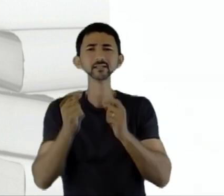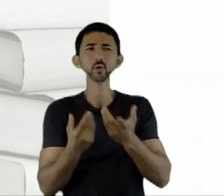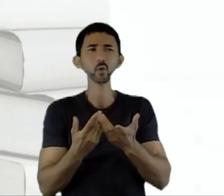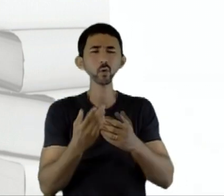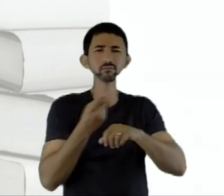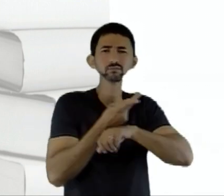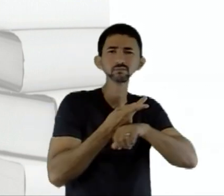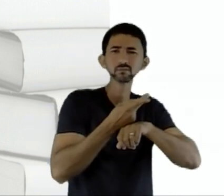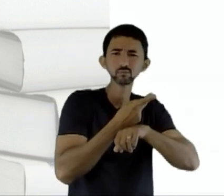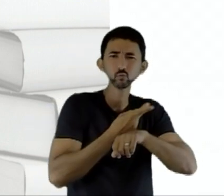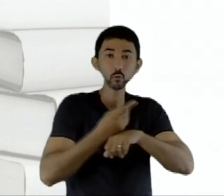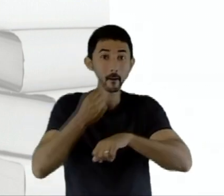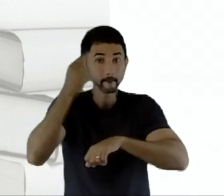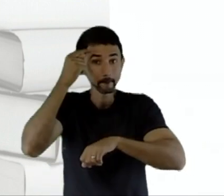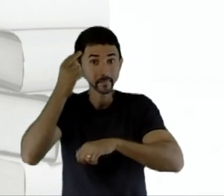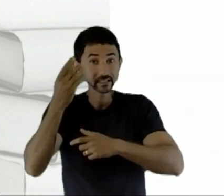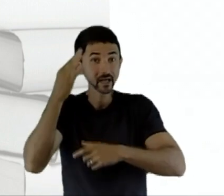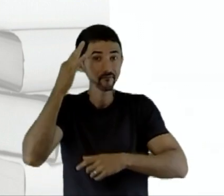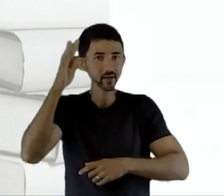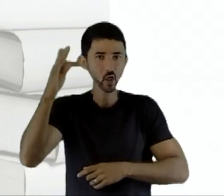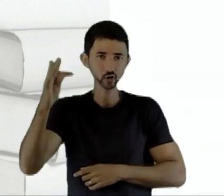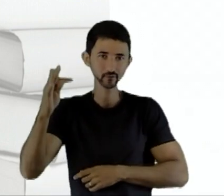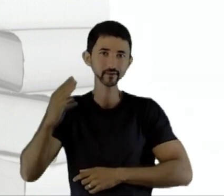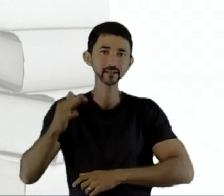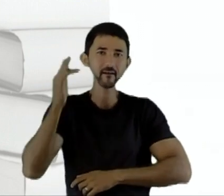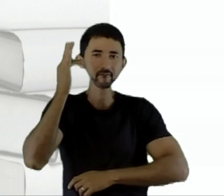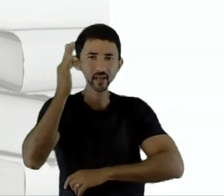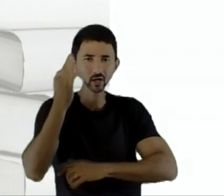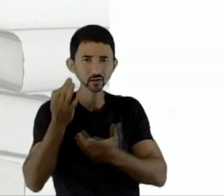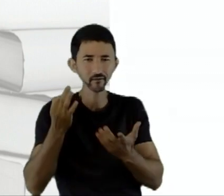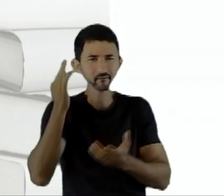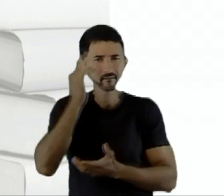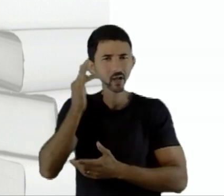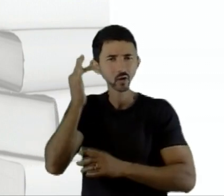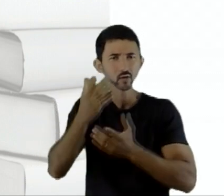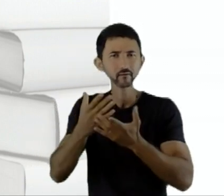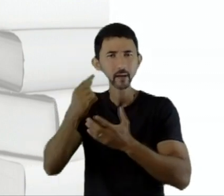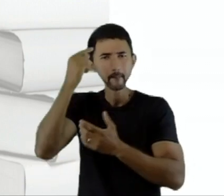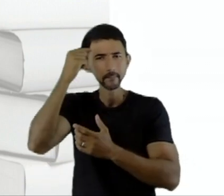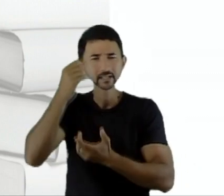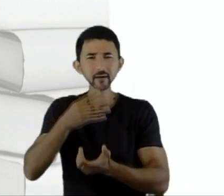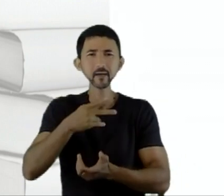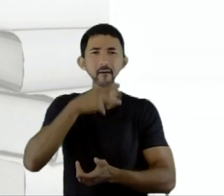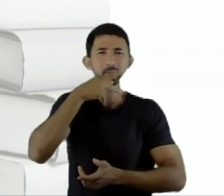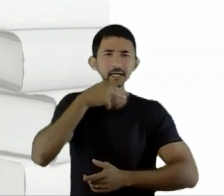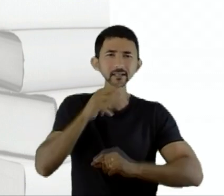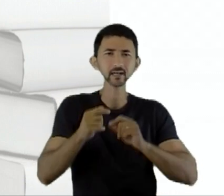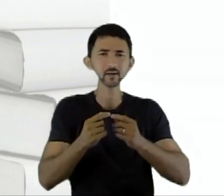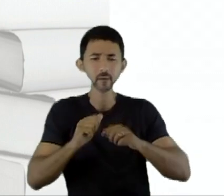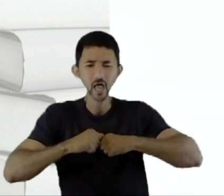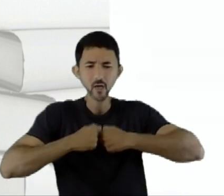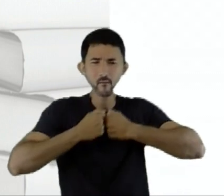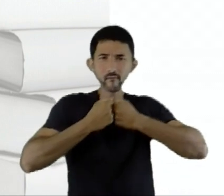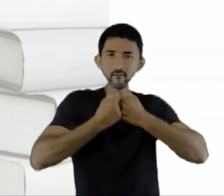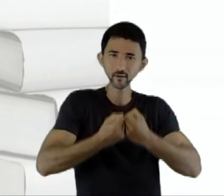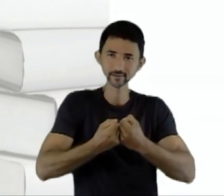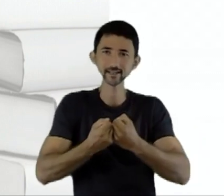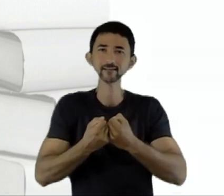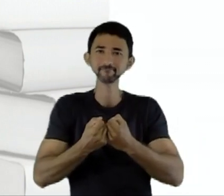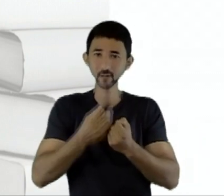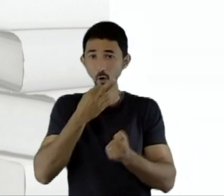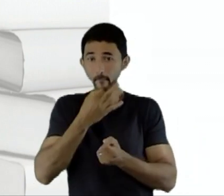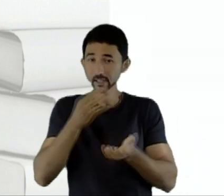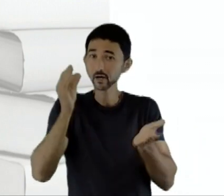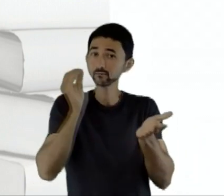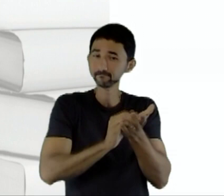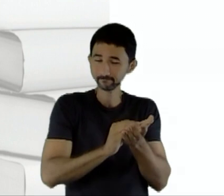vou buscar um pensamento filosófico, que é um pensamento do Platão, para eu reforçar aquilo que eu